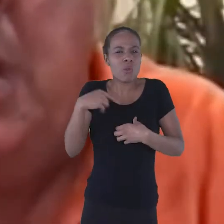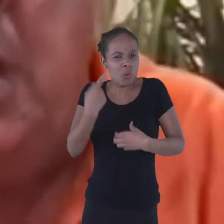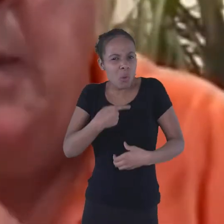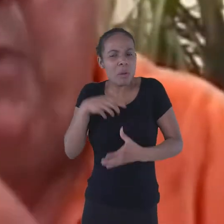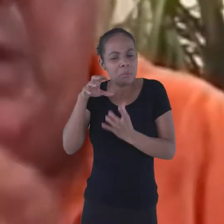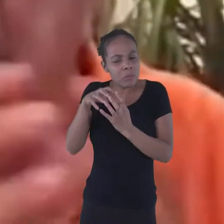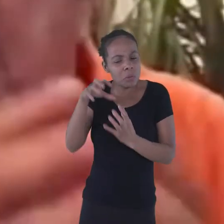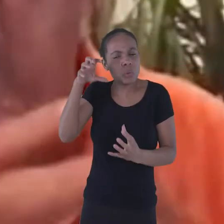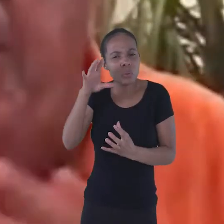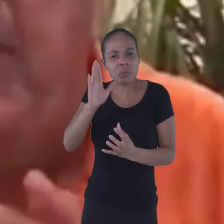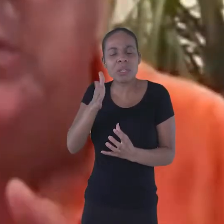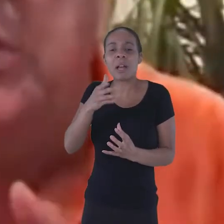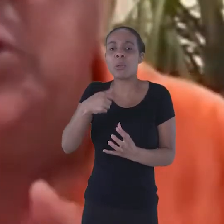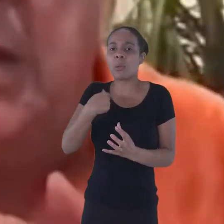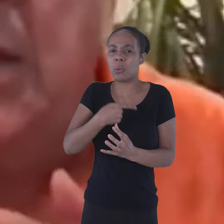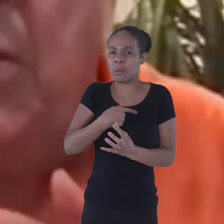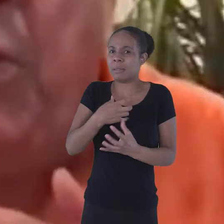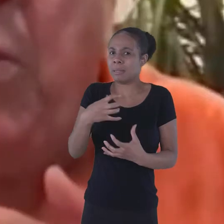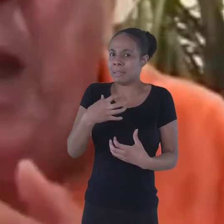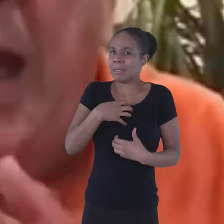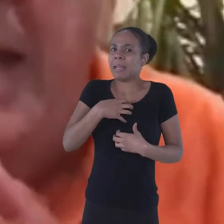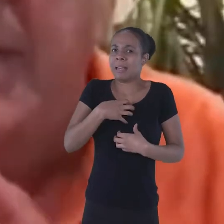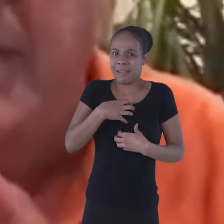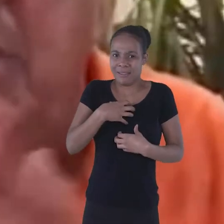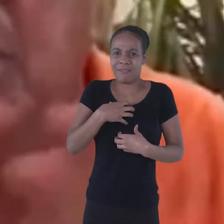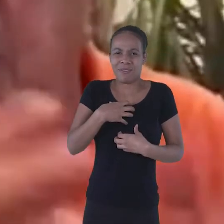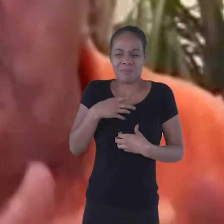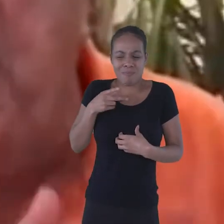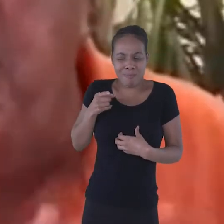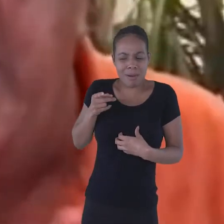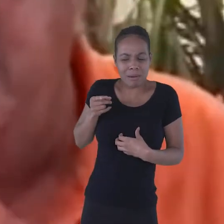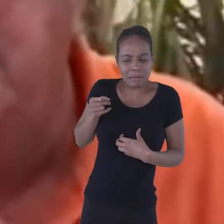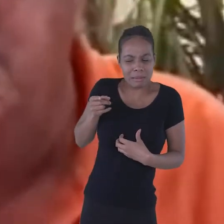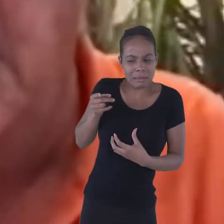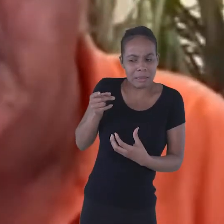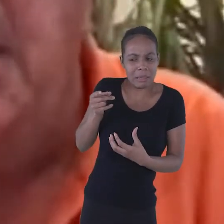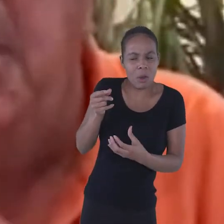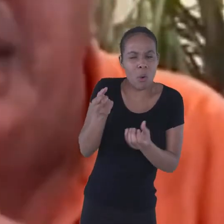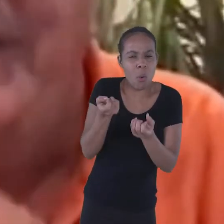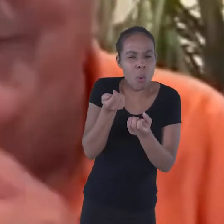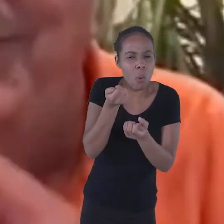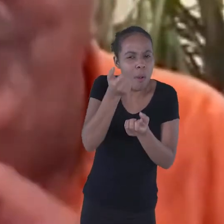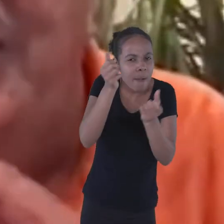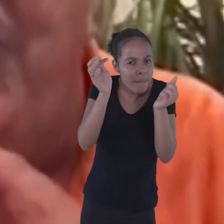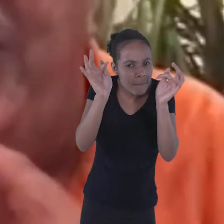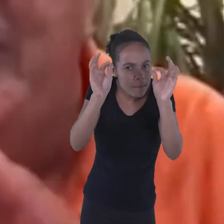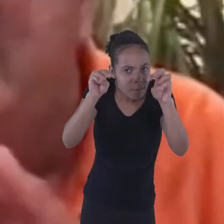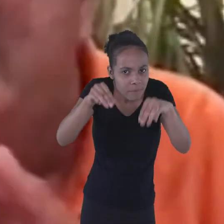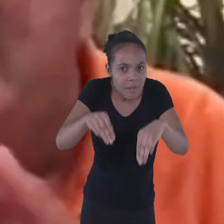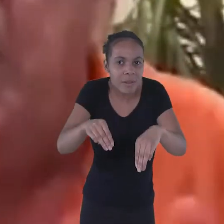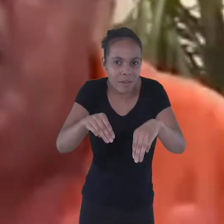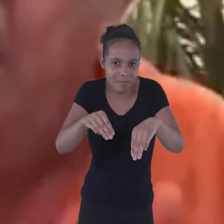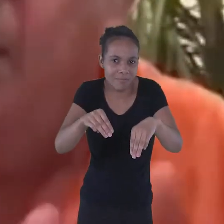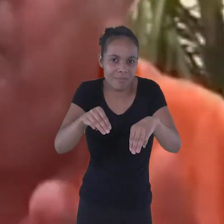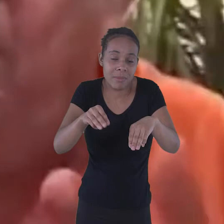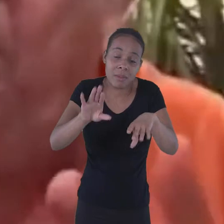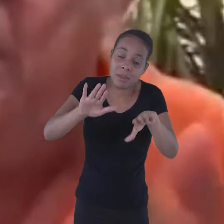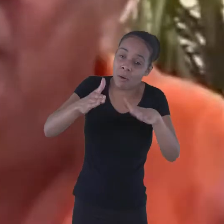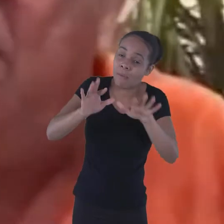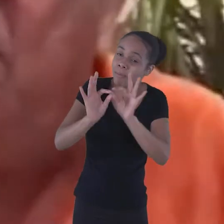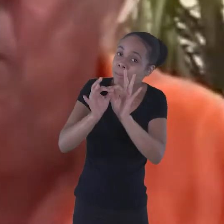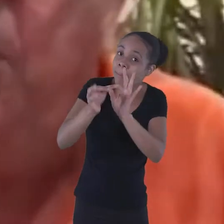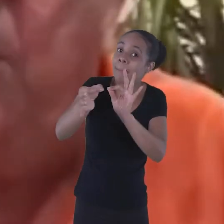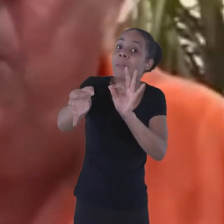chegando. Ele pode demorar, se estender um pouco mais, ou um pouco menos, mas você fala assim, não,